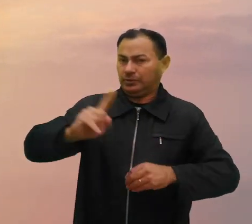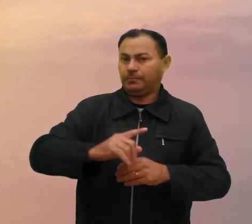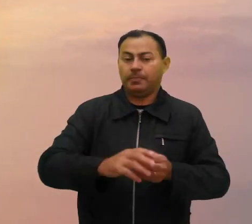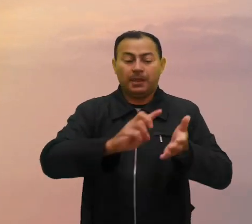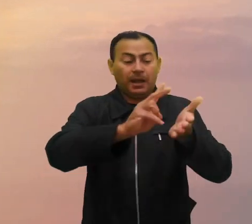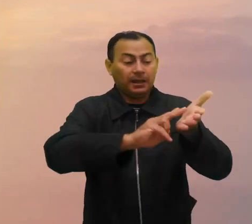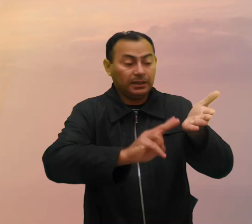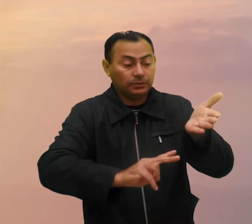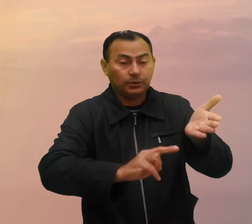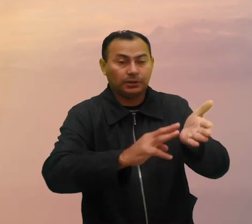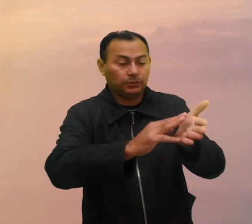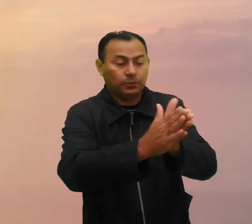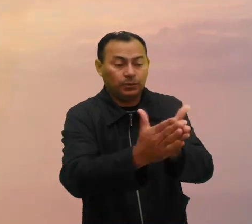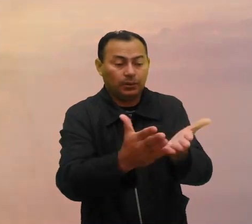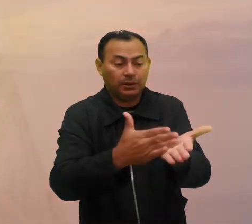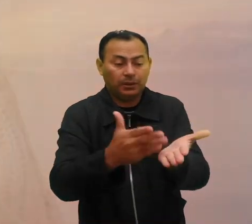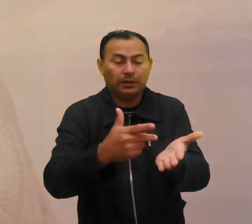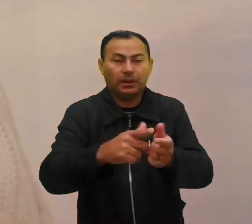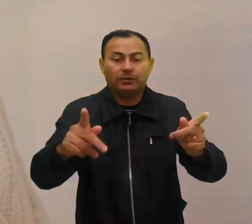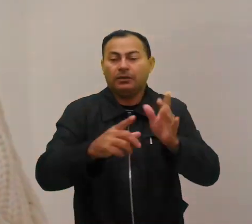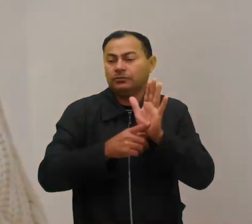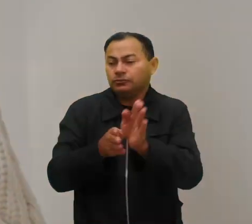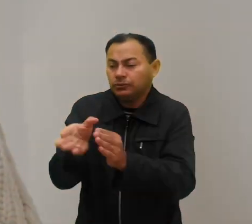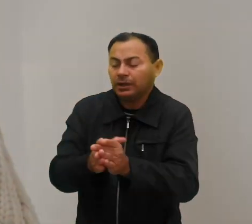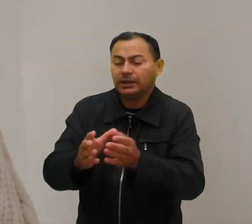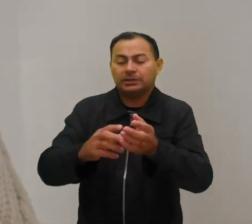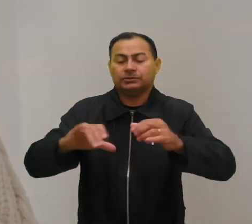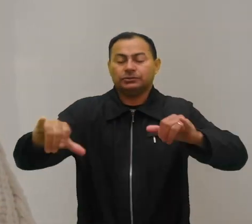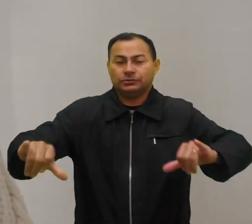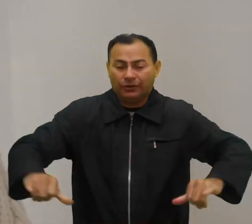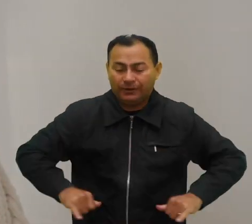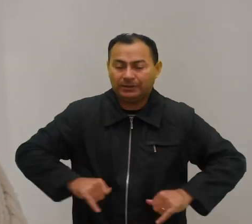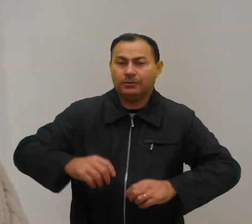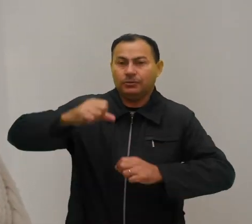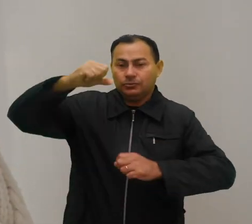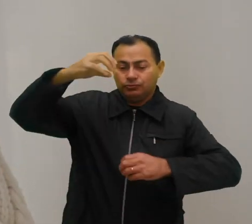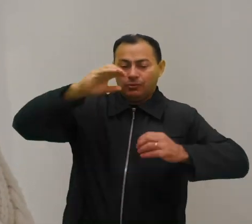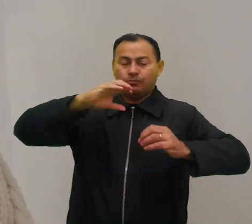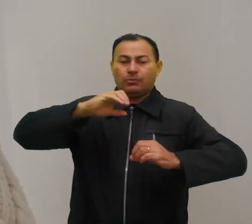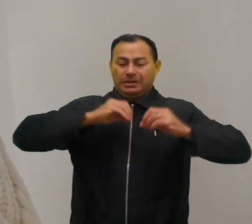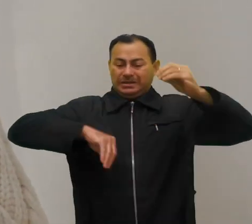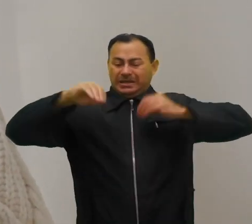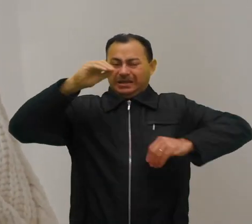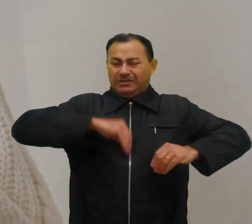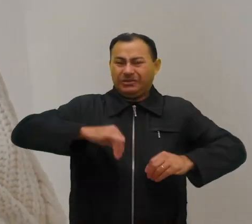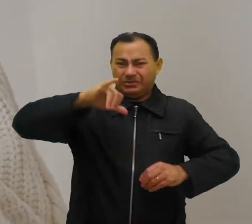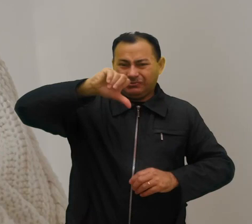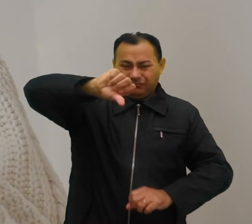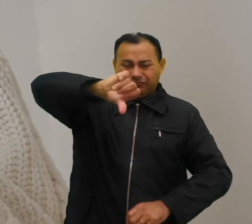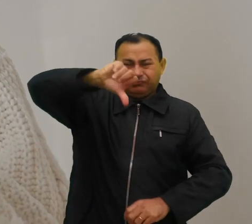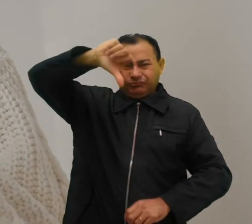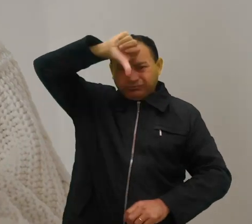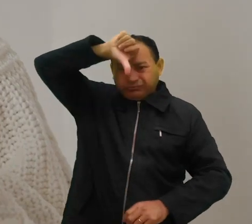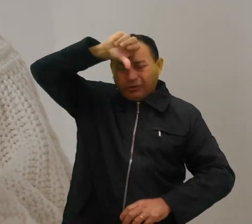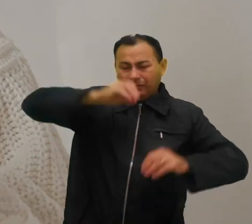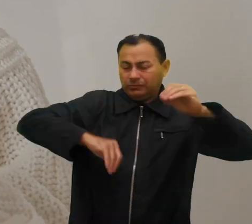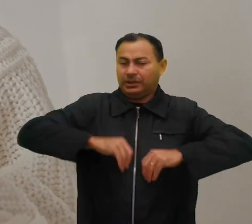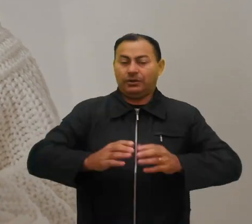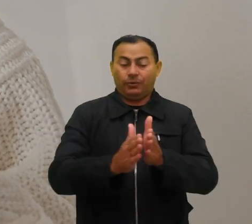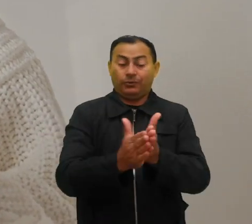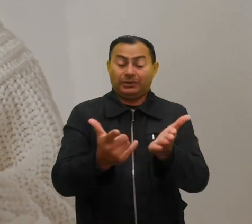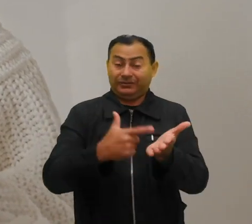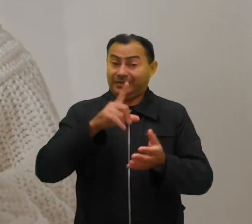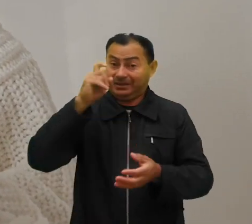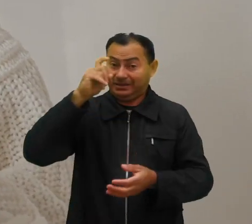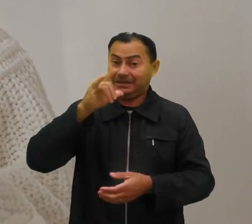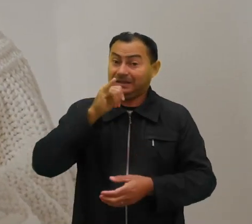recomende a leitura do Apocalipse para ninguém que esteja sofrendo de depressão. Este não é um livro muito animador.